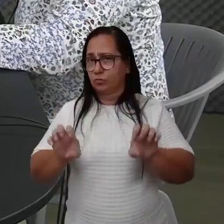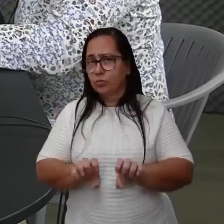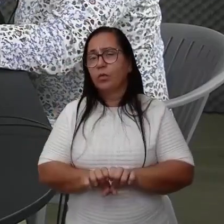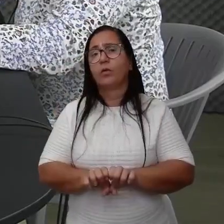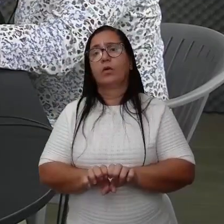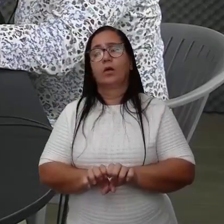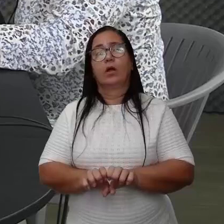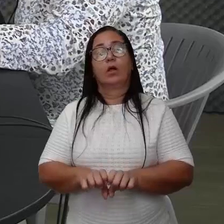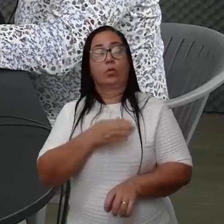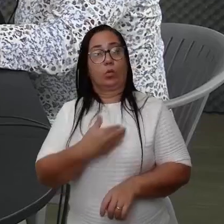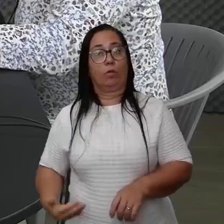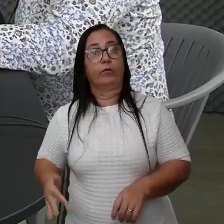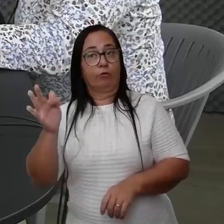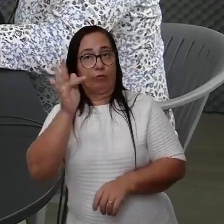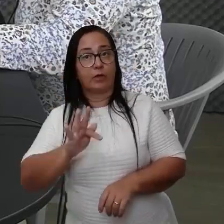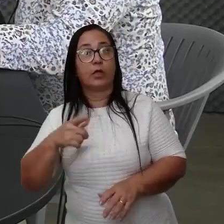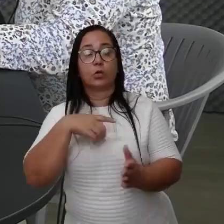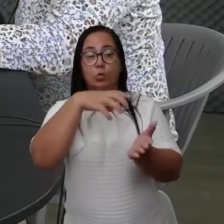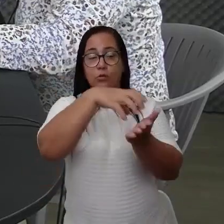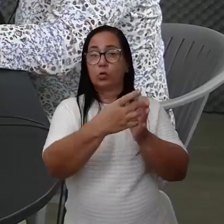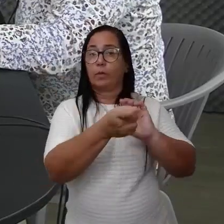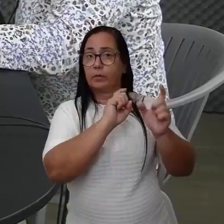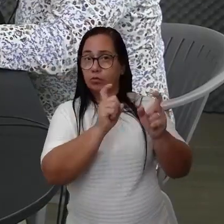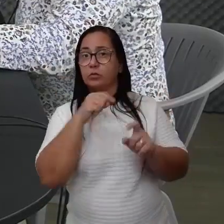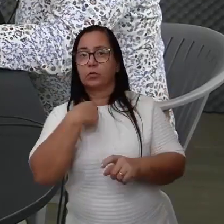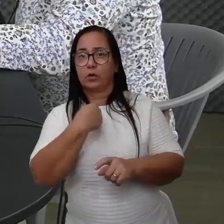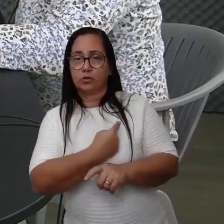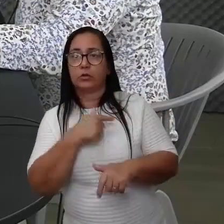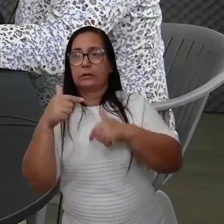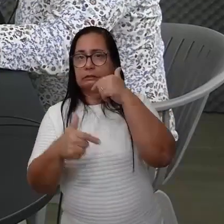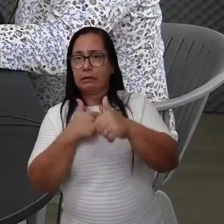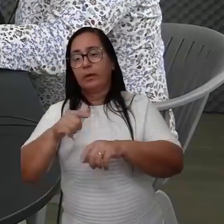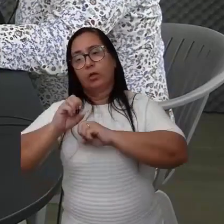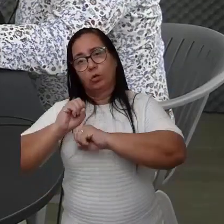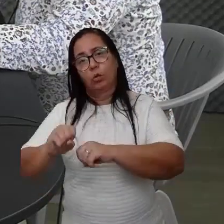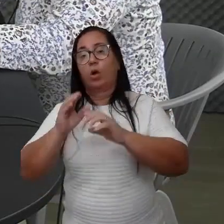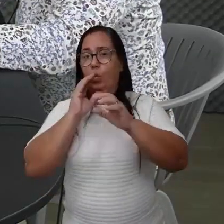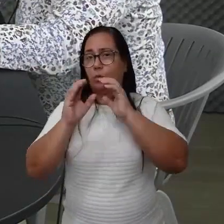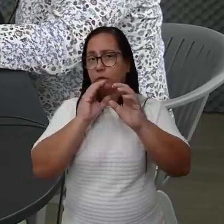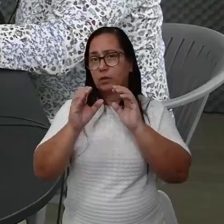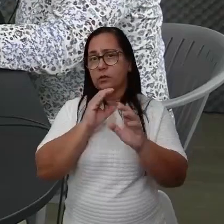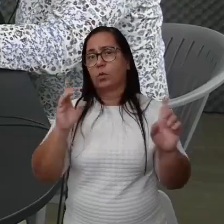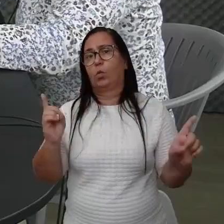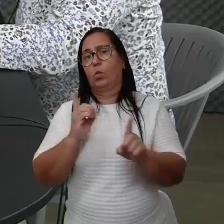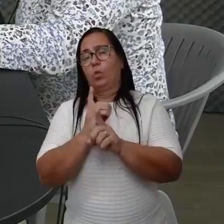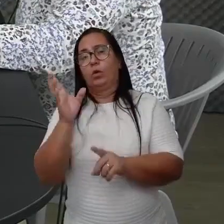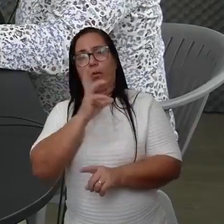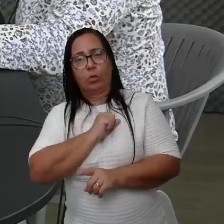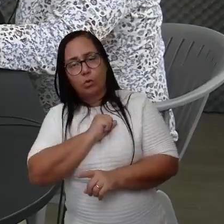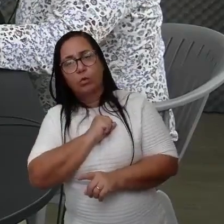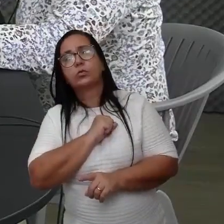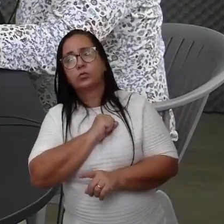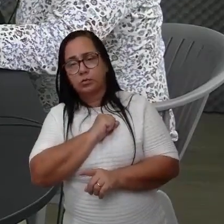um setor para discutir isso. A gente que trabalha com educomunicação, que é o meu caso, né, nesse encontro aí amoroso entre a comunicação